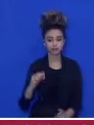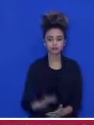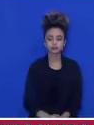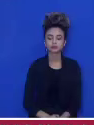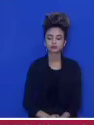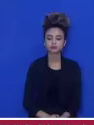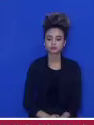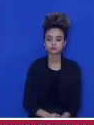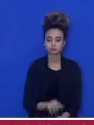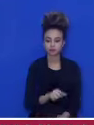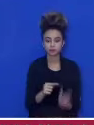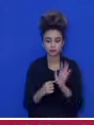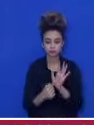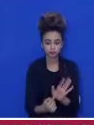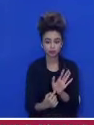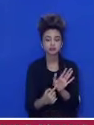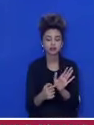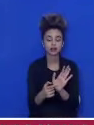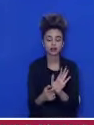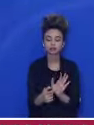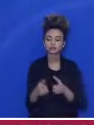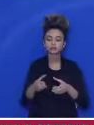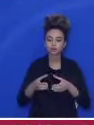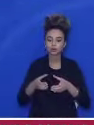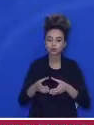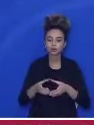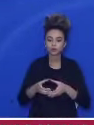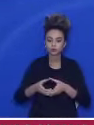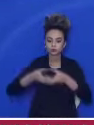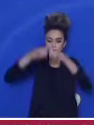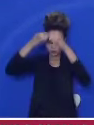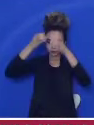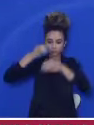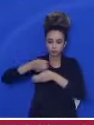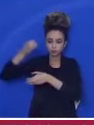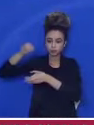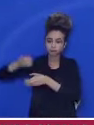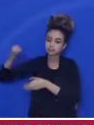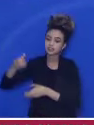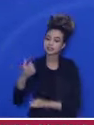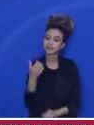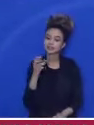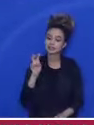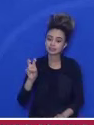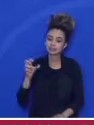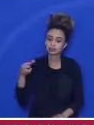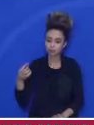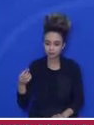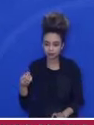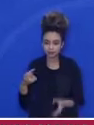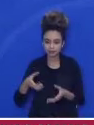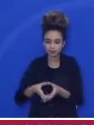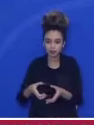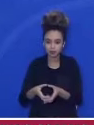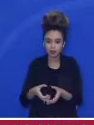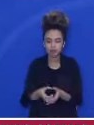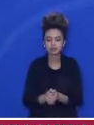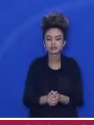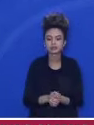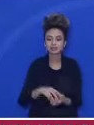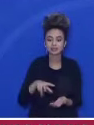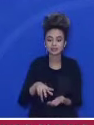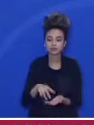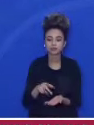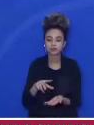R$ 35.086,44. Vamos mostrar aqui o suporte em cima do globo número 4, abastecido com as 50 bolas numeradas de 0 a 50.